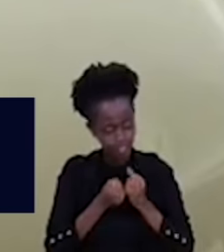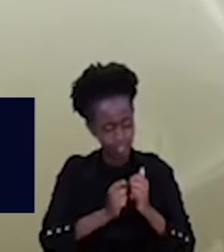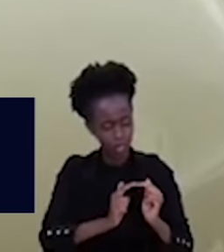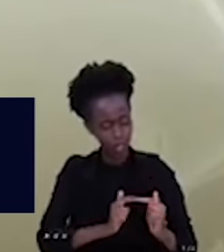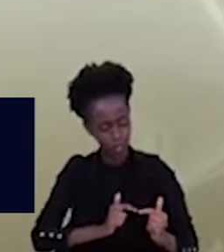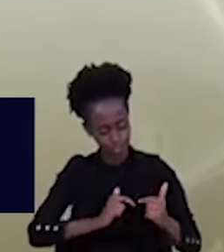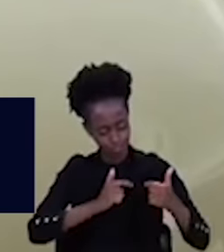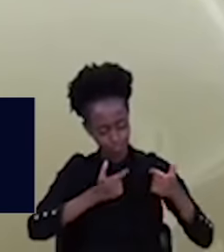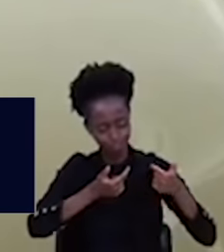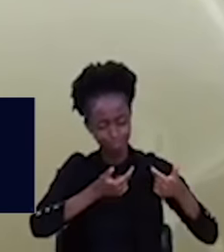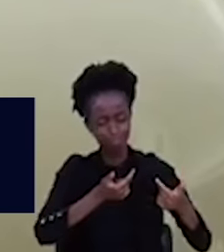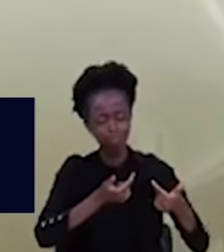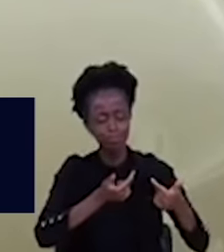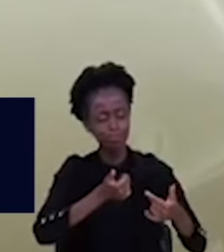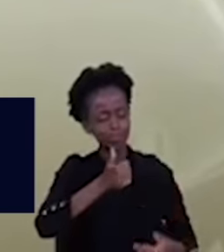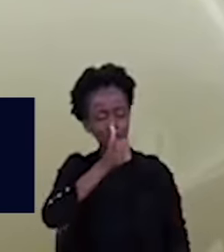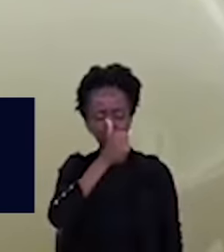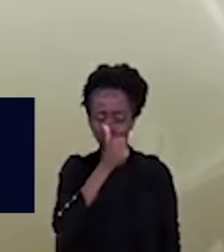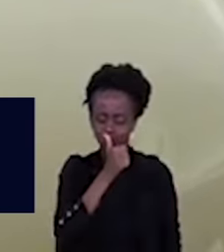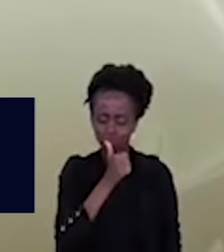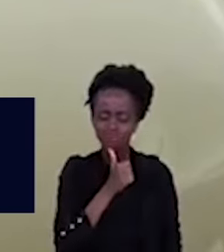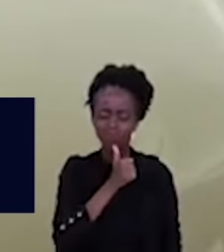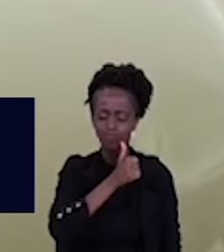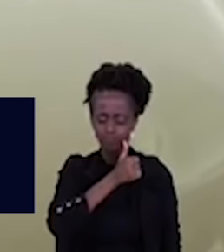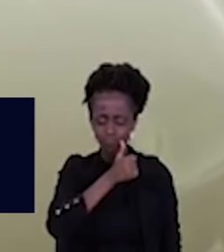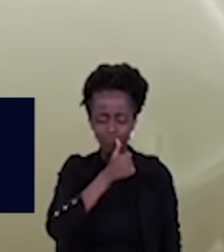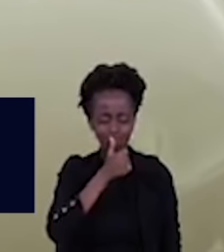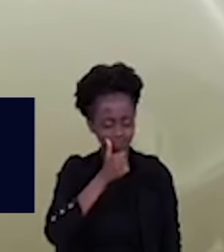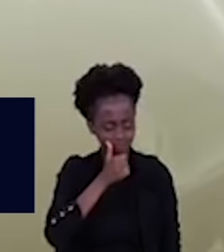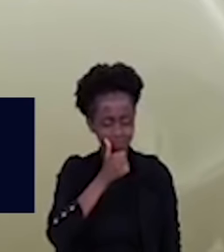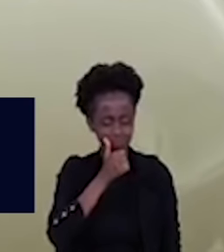Diga, lutar, sacrificar. Lutar,